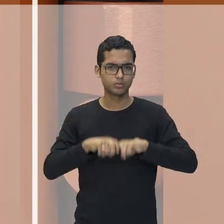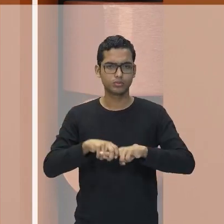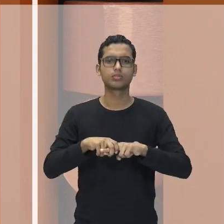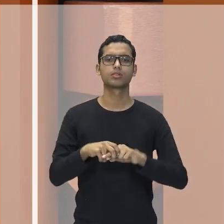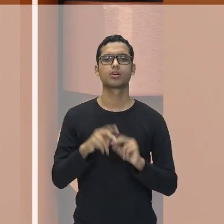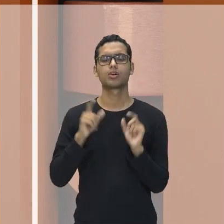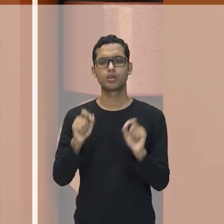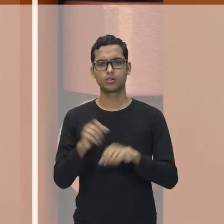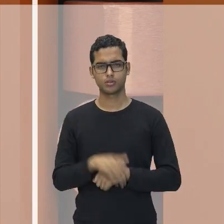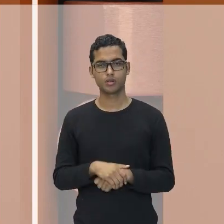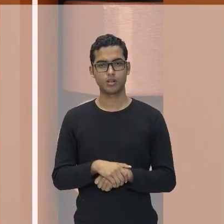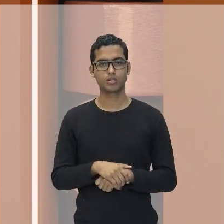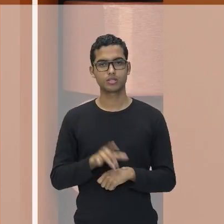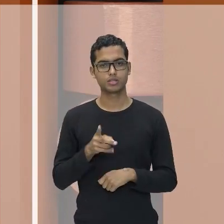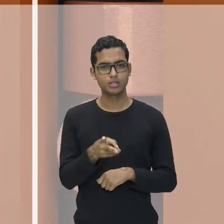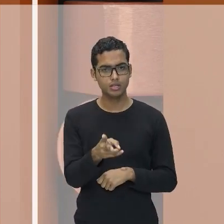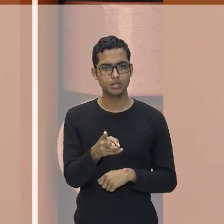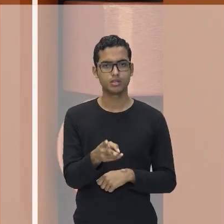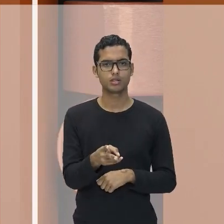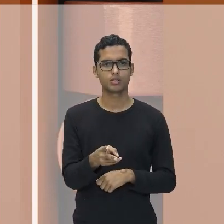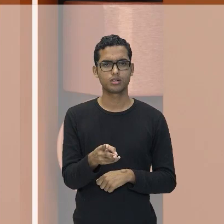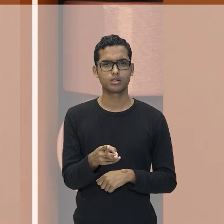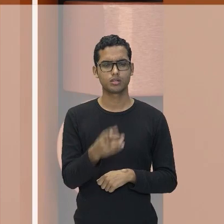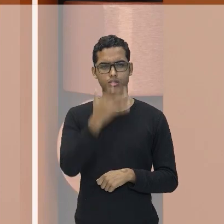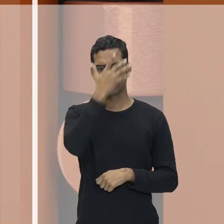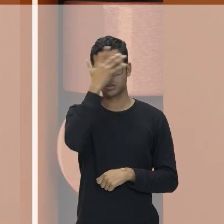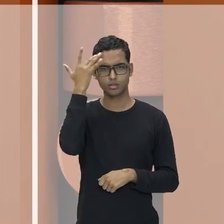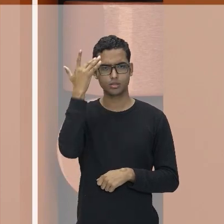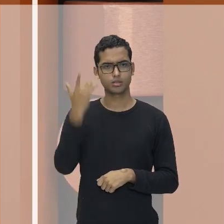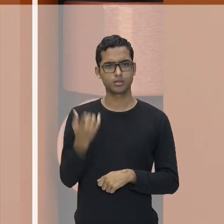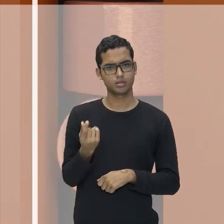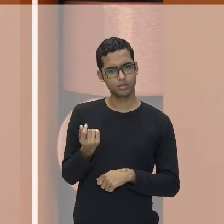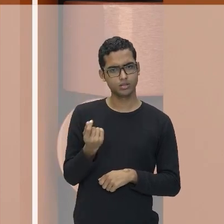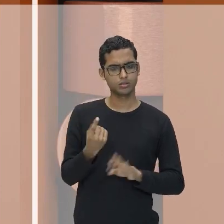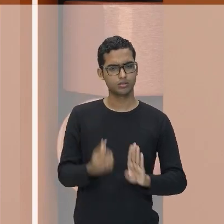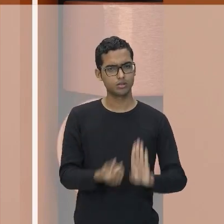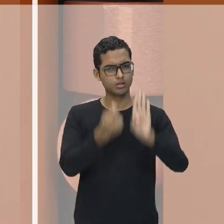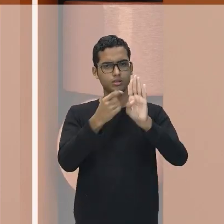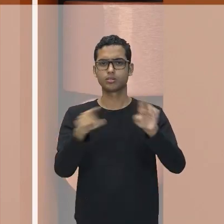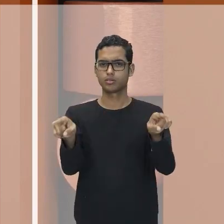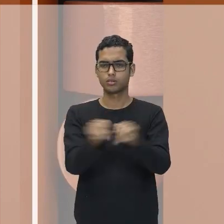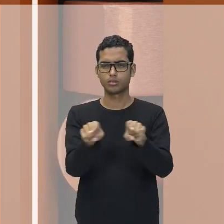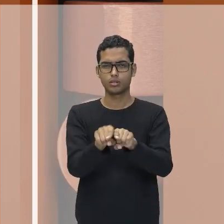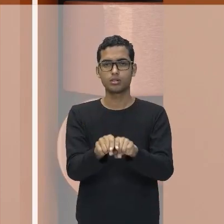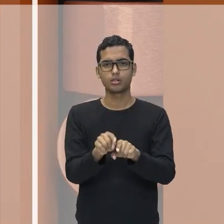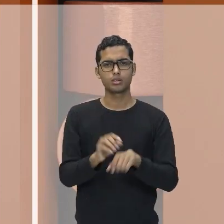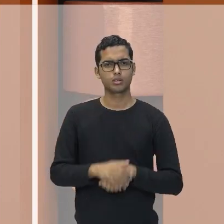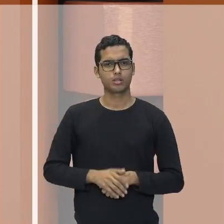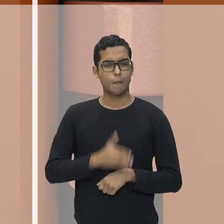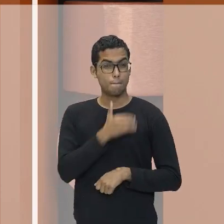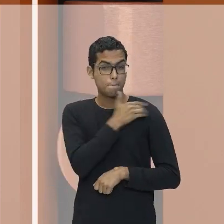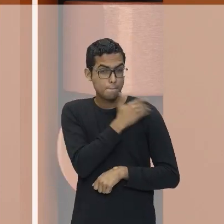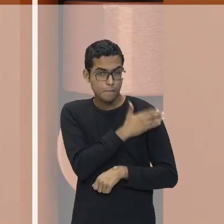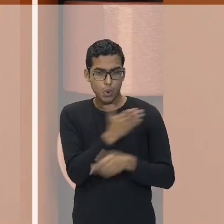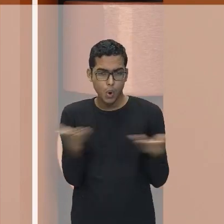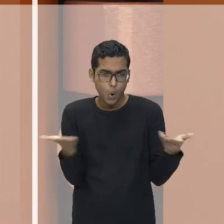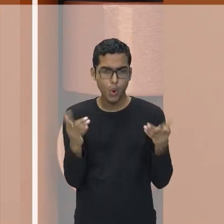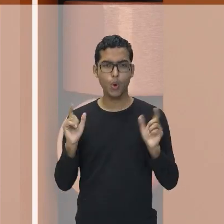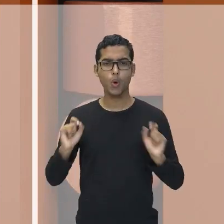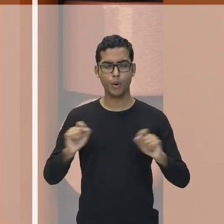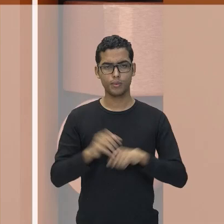ao comércio. Eram burgueses, eram enriquecidos. E tinha esse preconceito que a gente conhece hoje em dia como